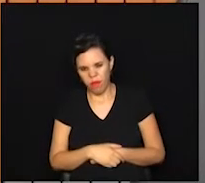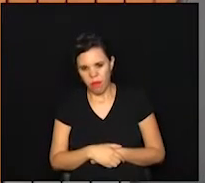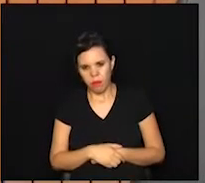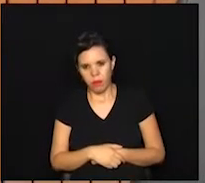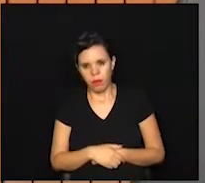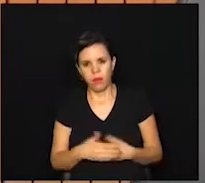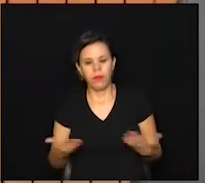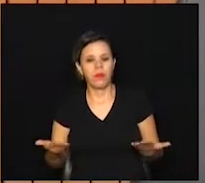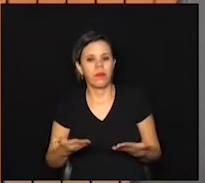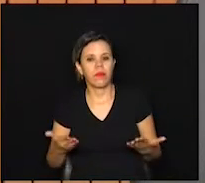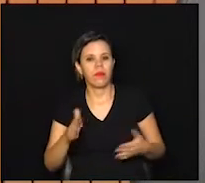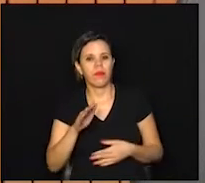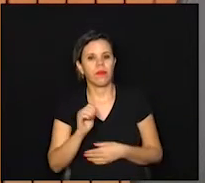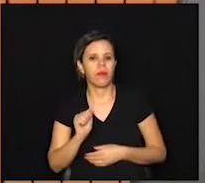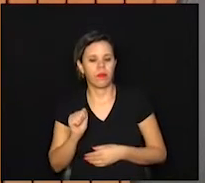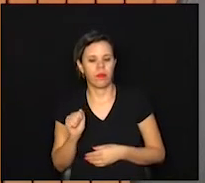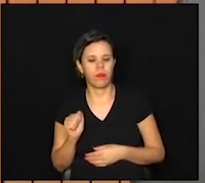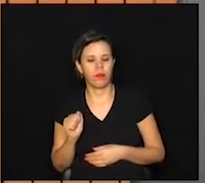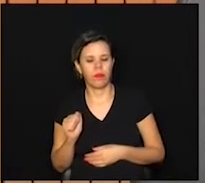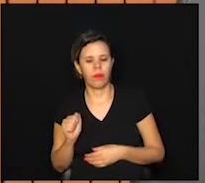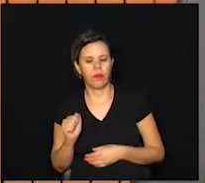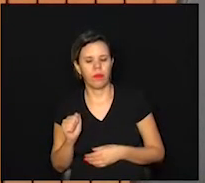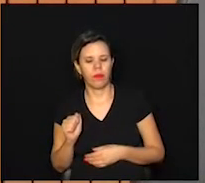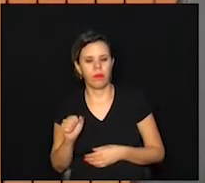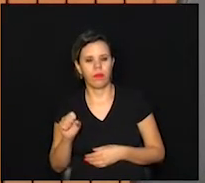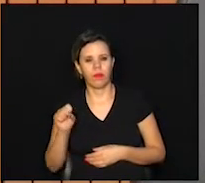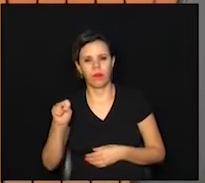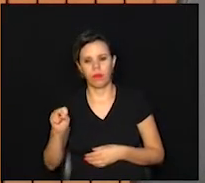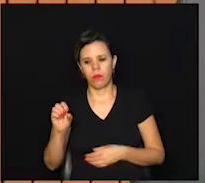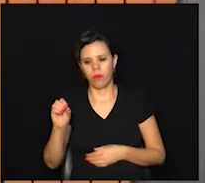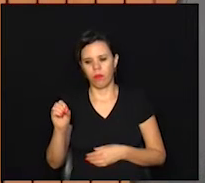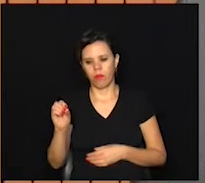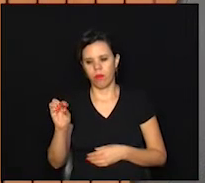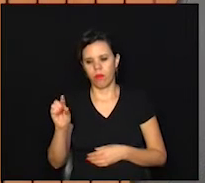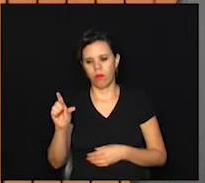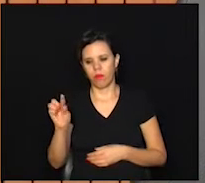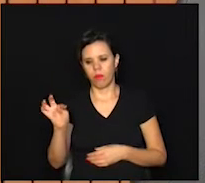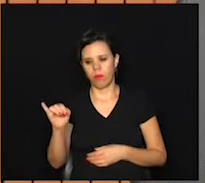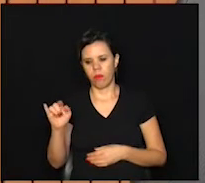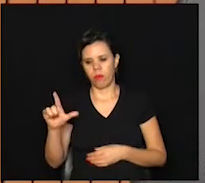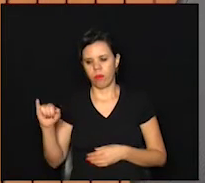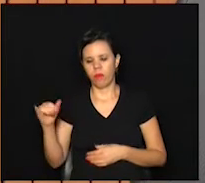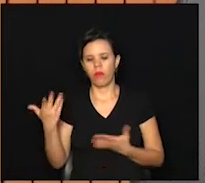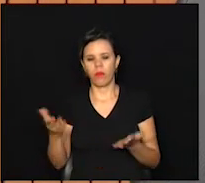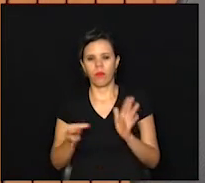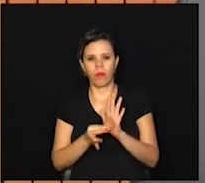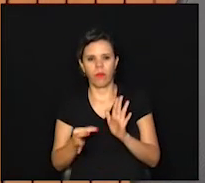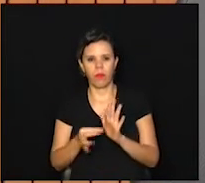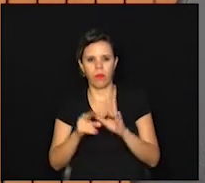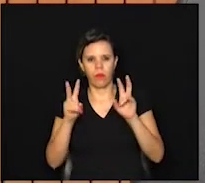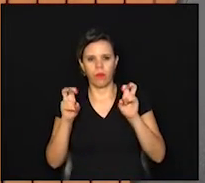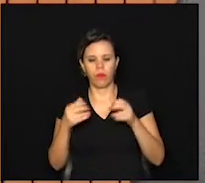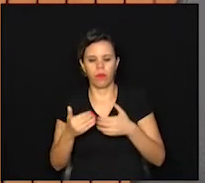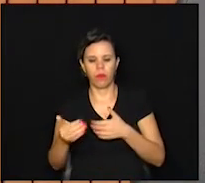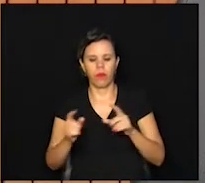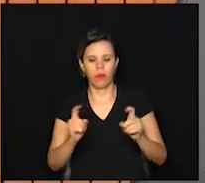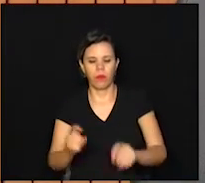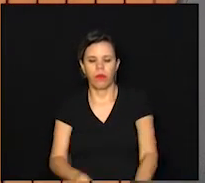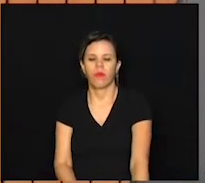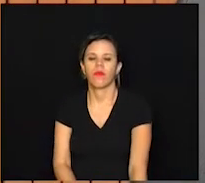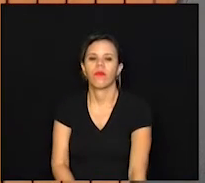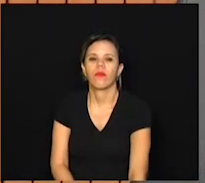Agora eu vou chamar aqui o Sotile, né, para dar sugestão também de que pode ser esse tema da próxima